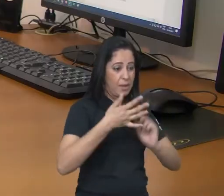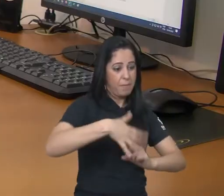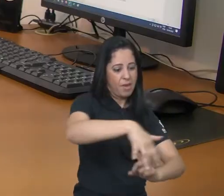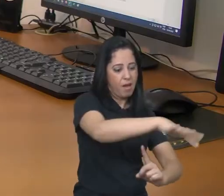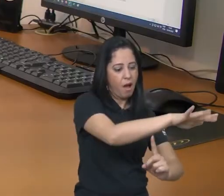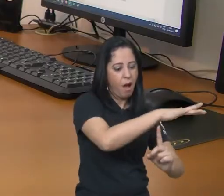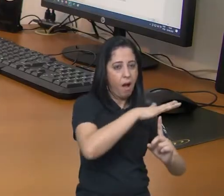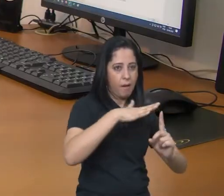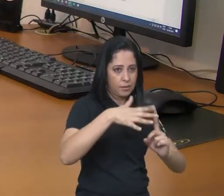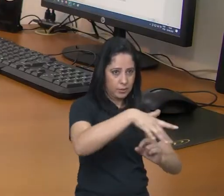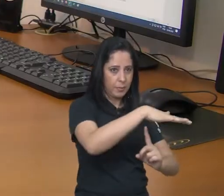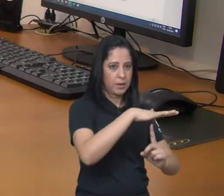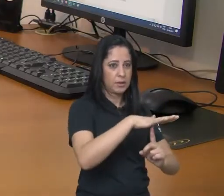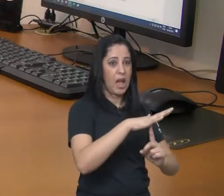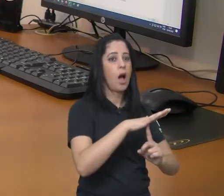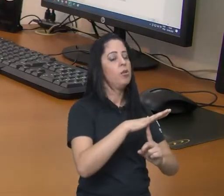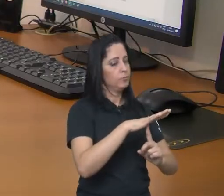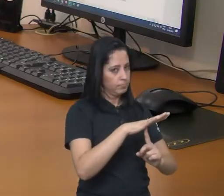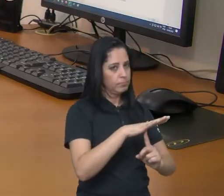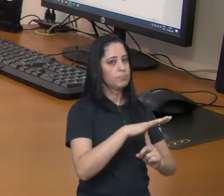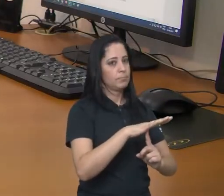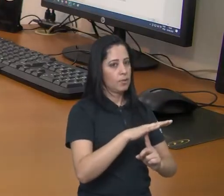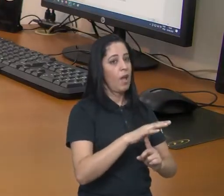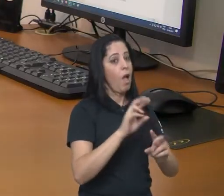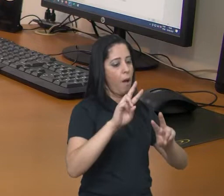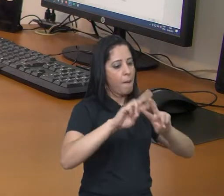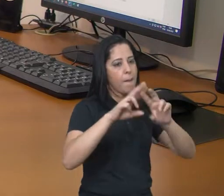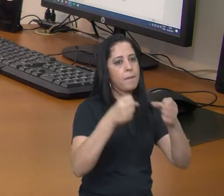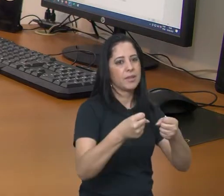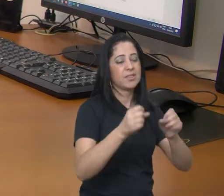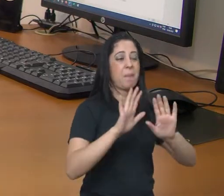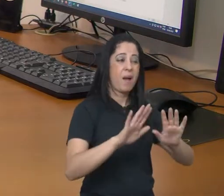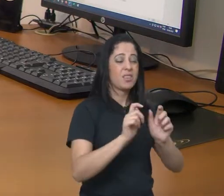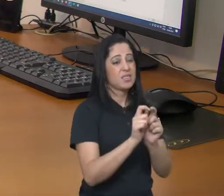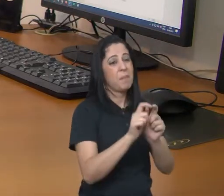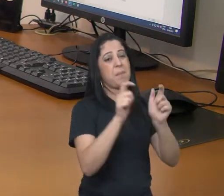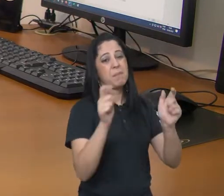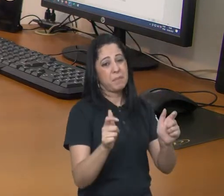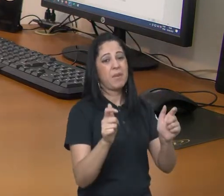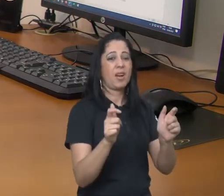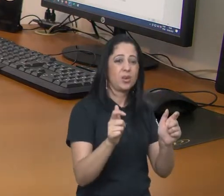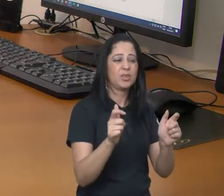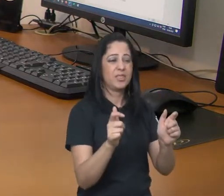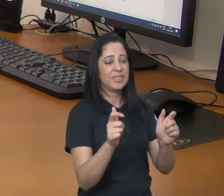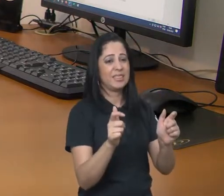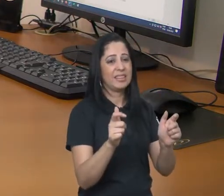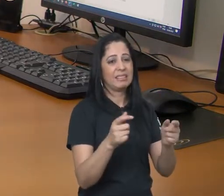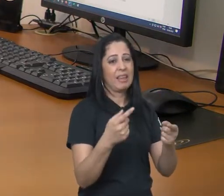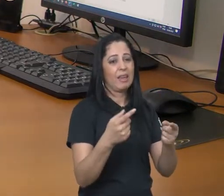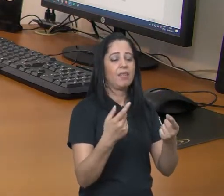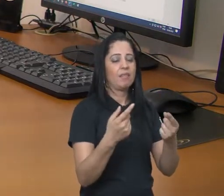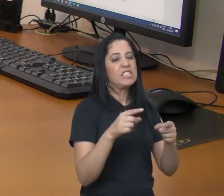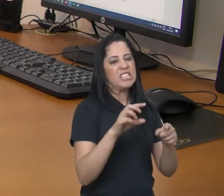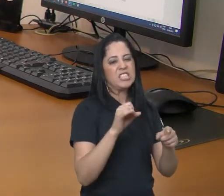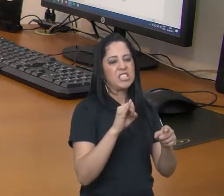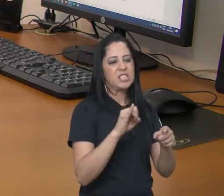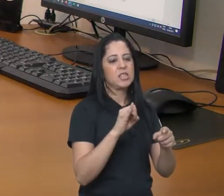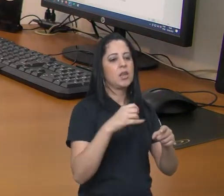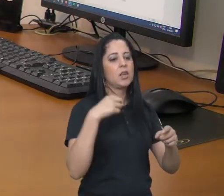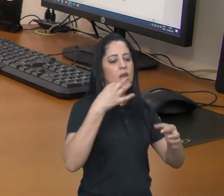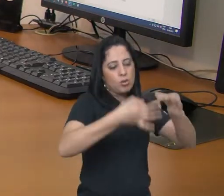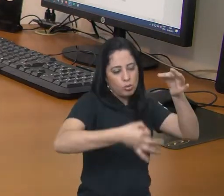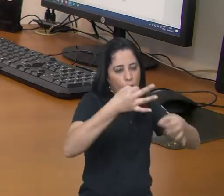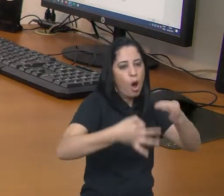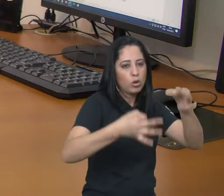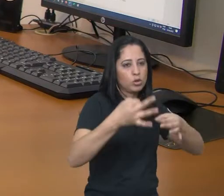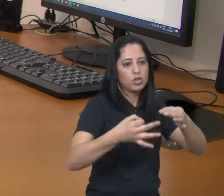crimes ambientais, eles são sujeitos à detenção, mas a maioria deles é possível, numa defesa, né,